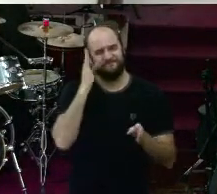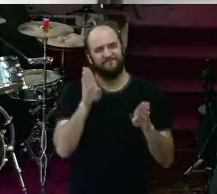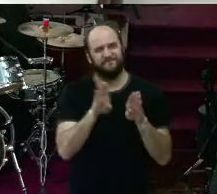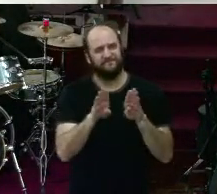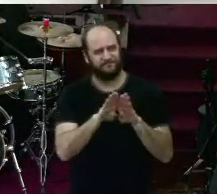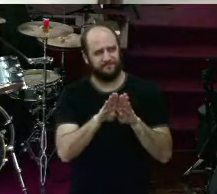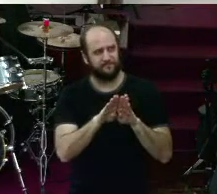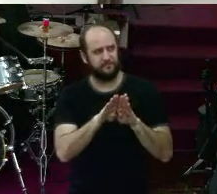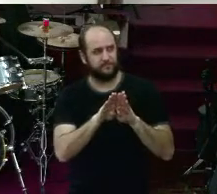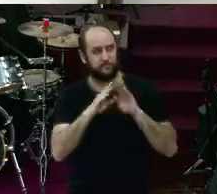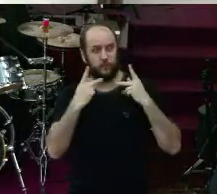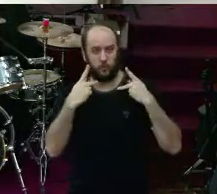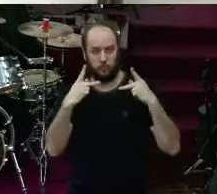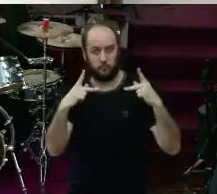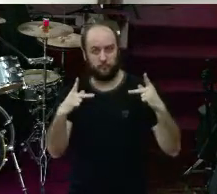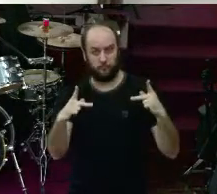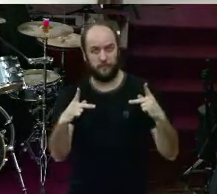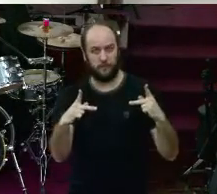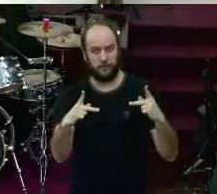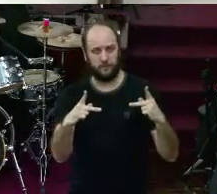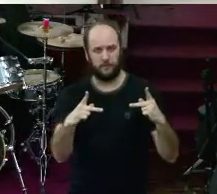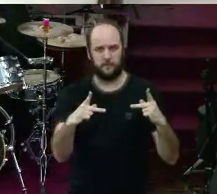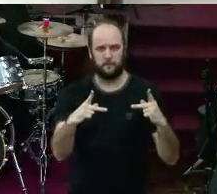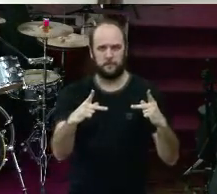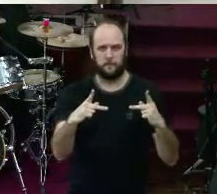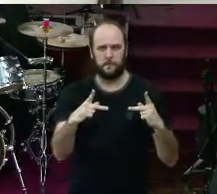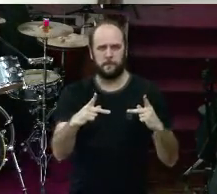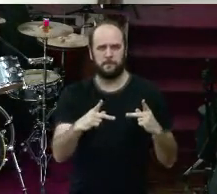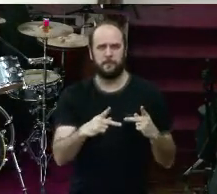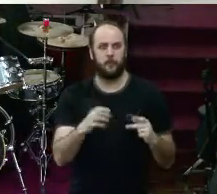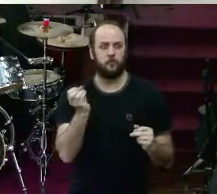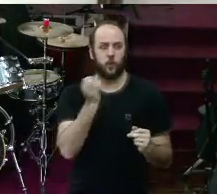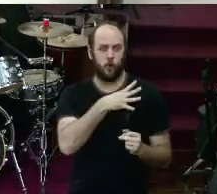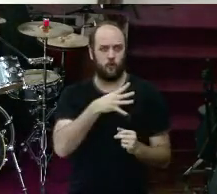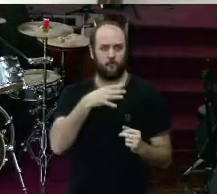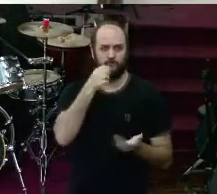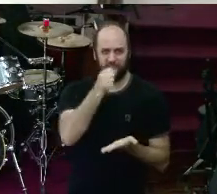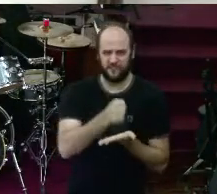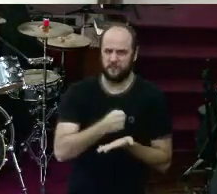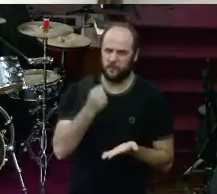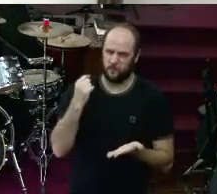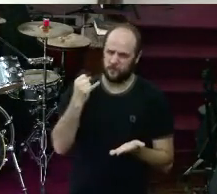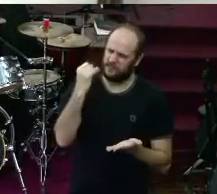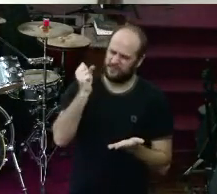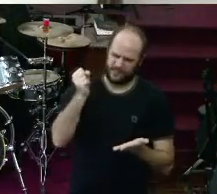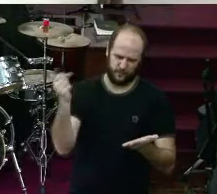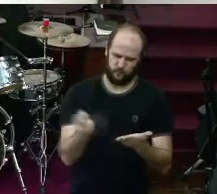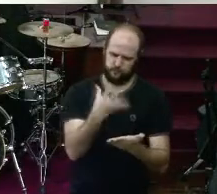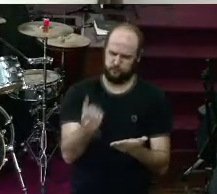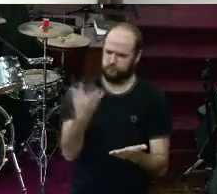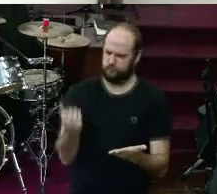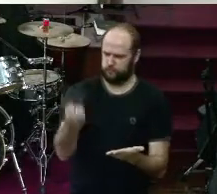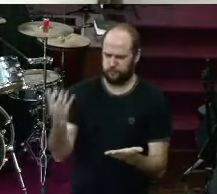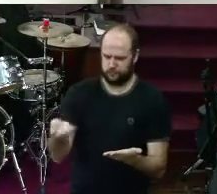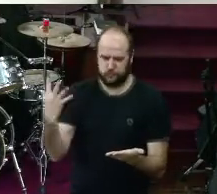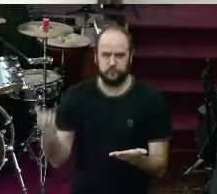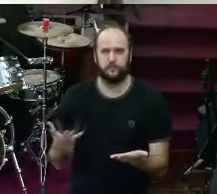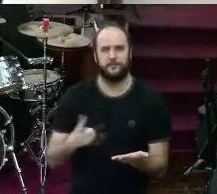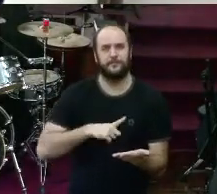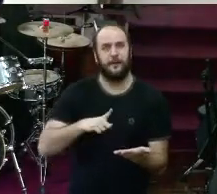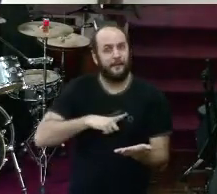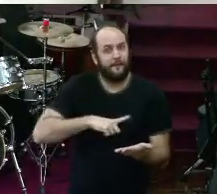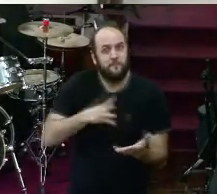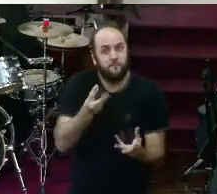messiânico, o profeta mais citado no Novo Testamento é este. Seu livro com